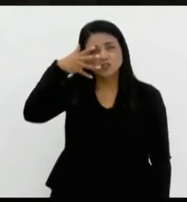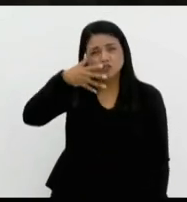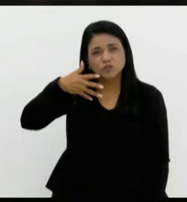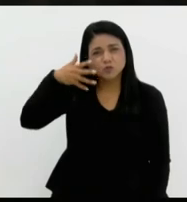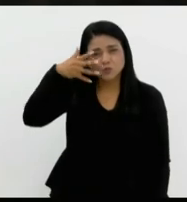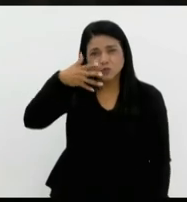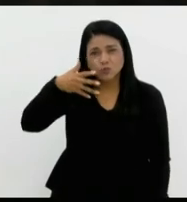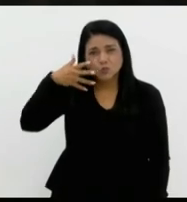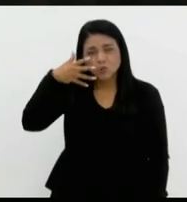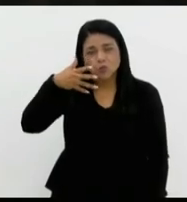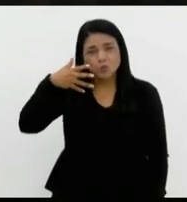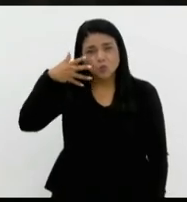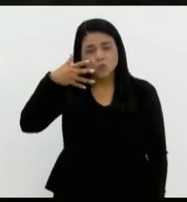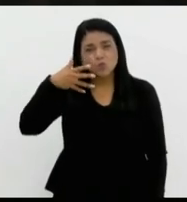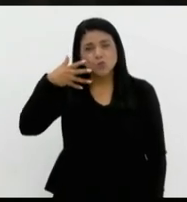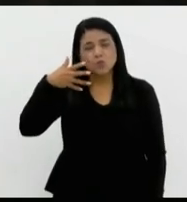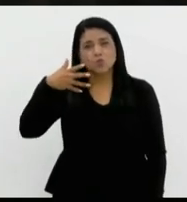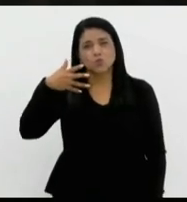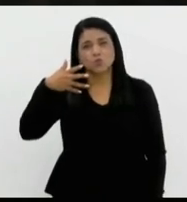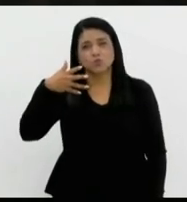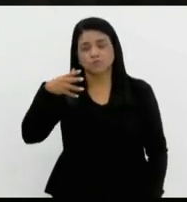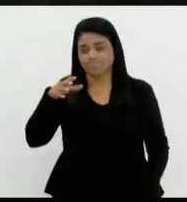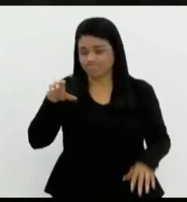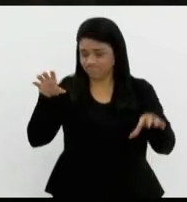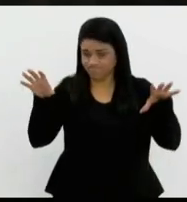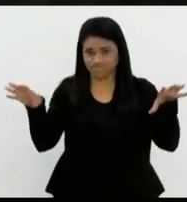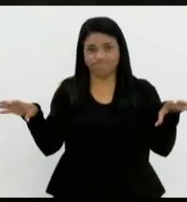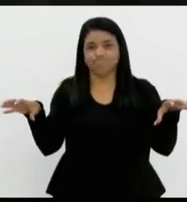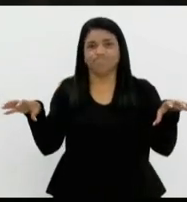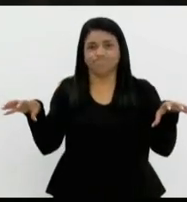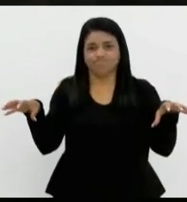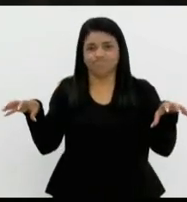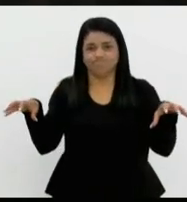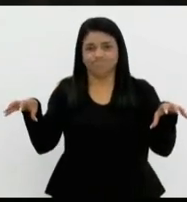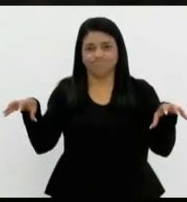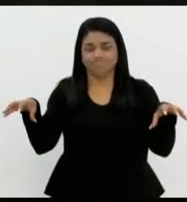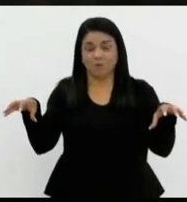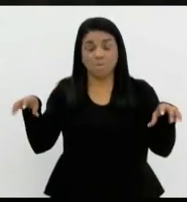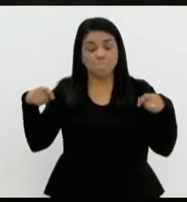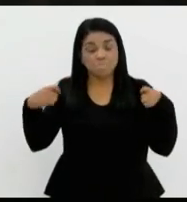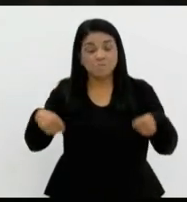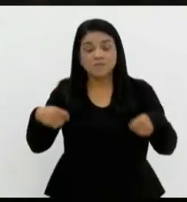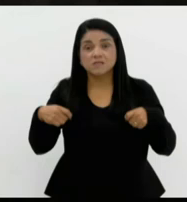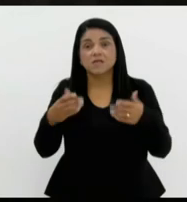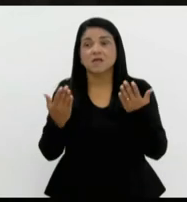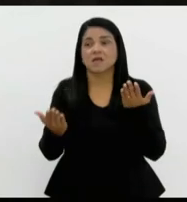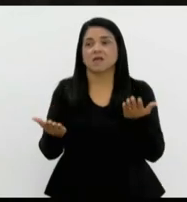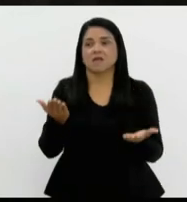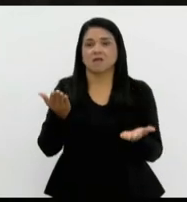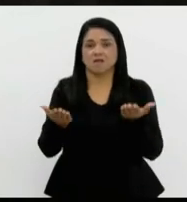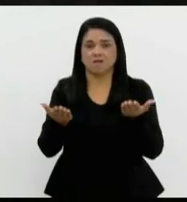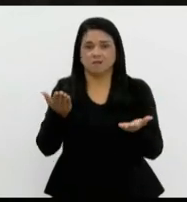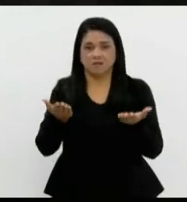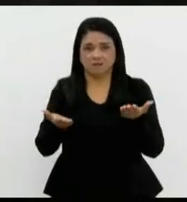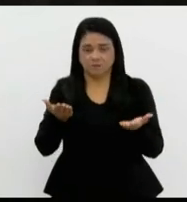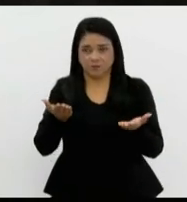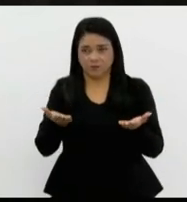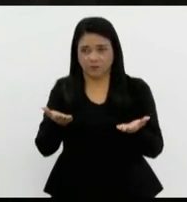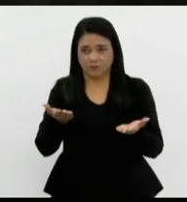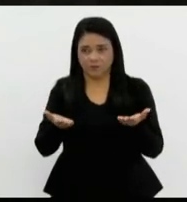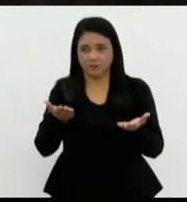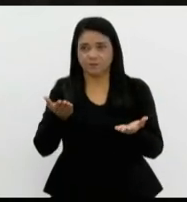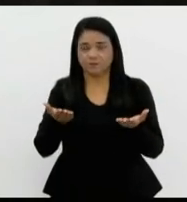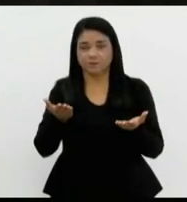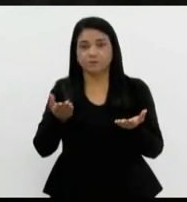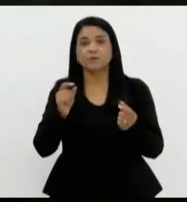lhe coloque em nenhum dos dois opostos. Há que se ter equilíbrio para fazer essa abordagem